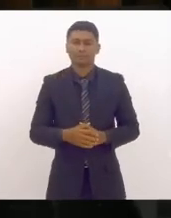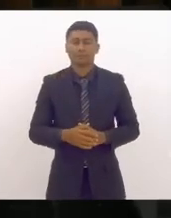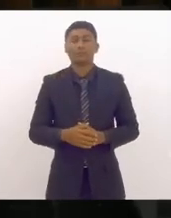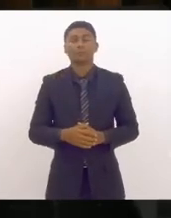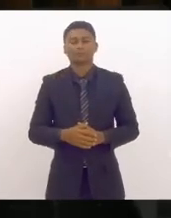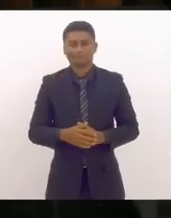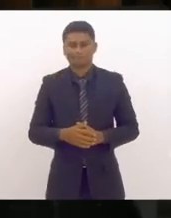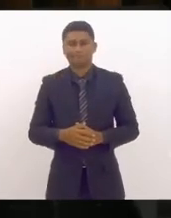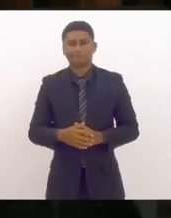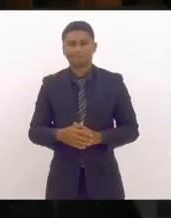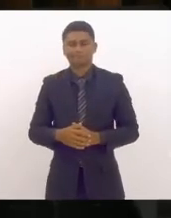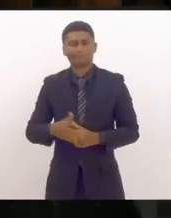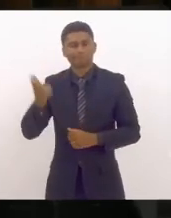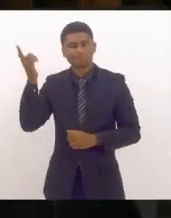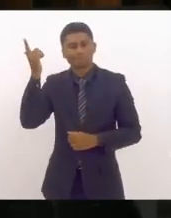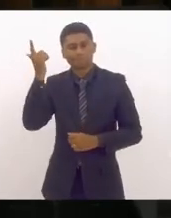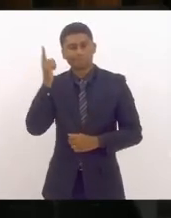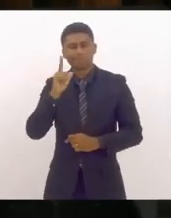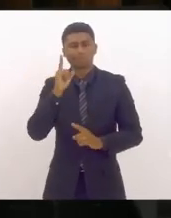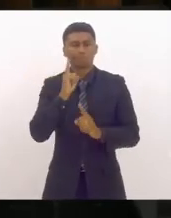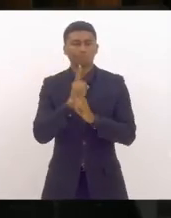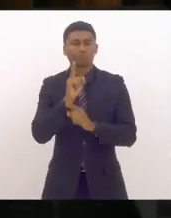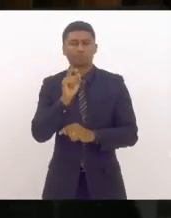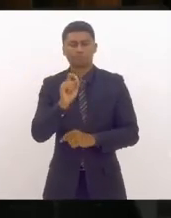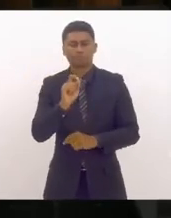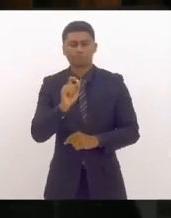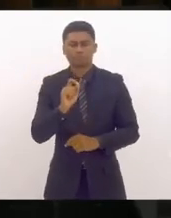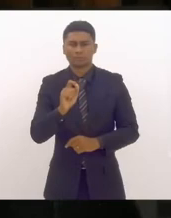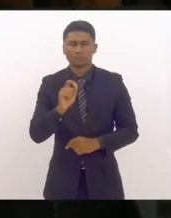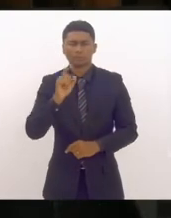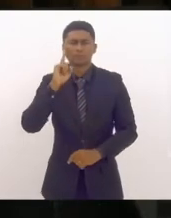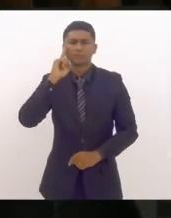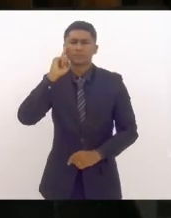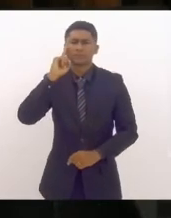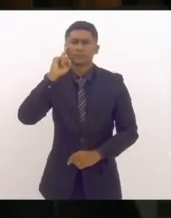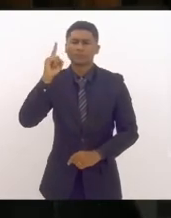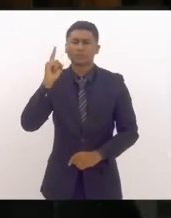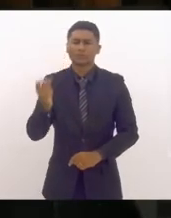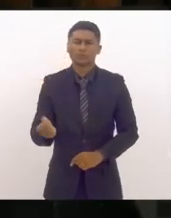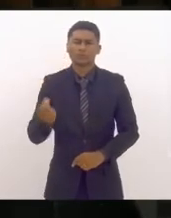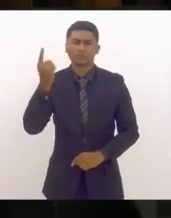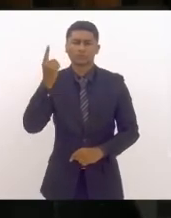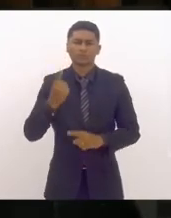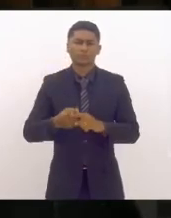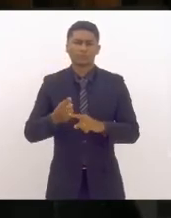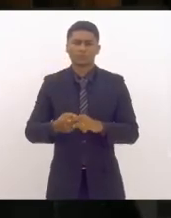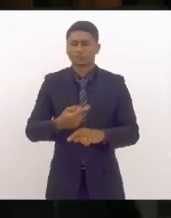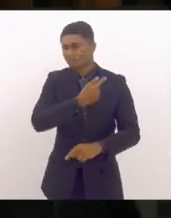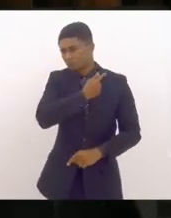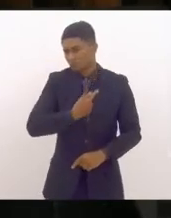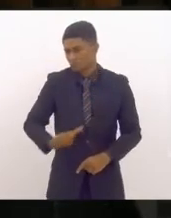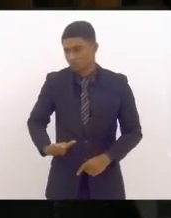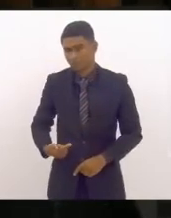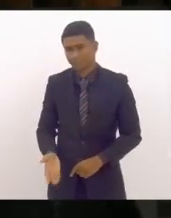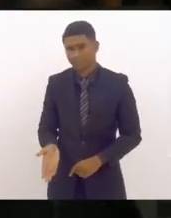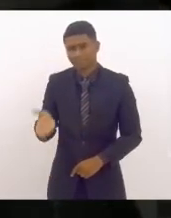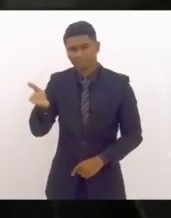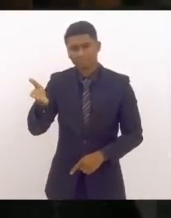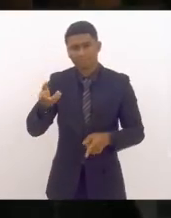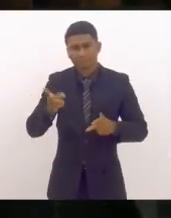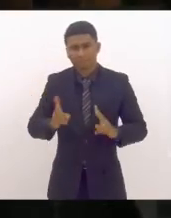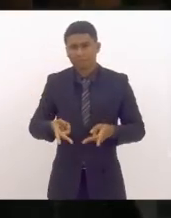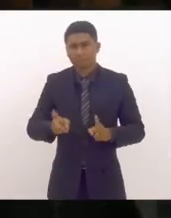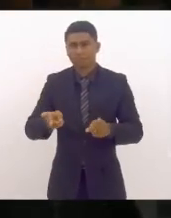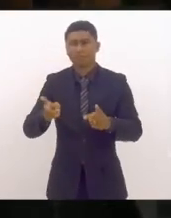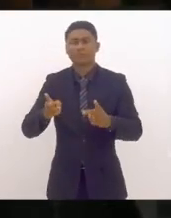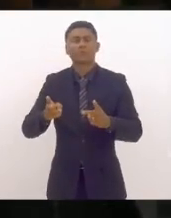encontrada numa data estranha, porque tudo que esse governo faz acaba em